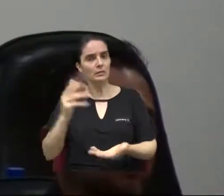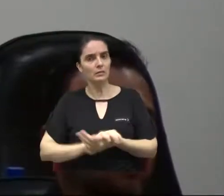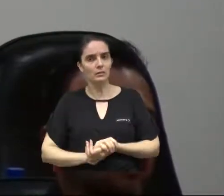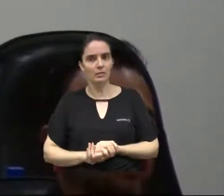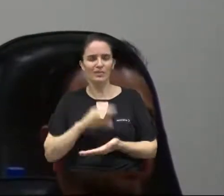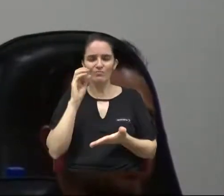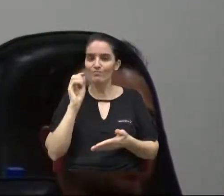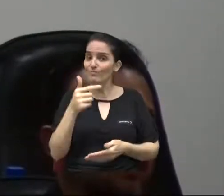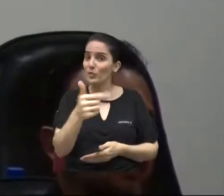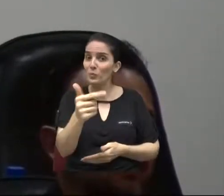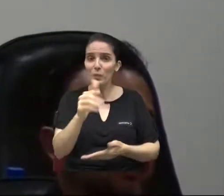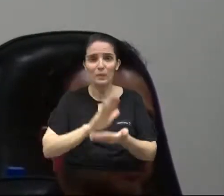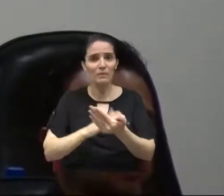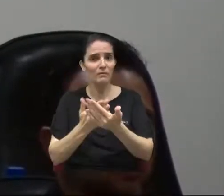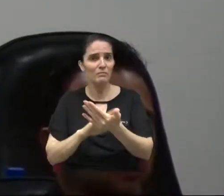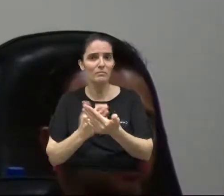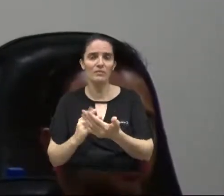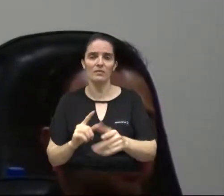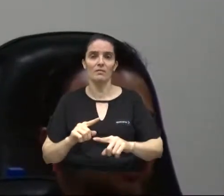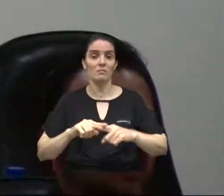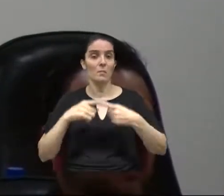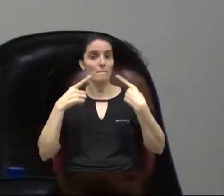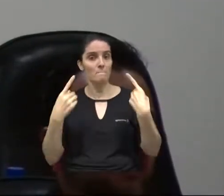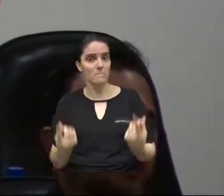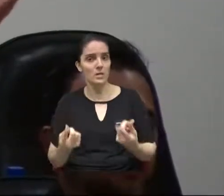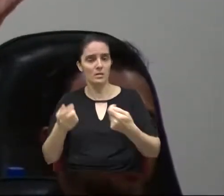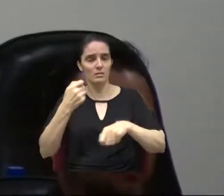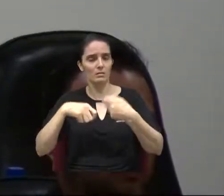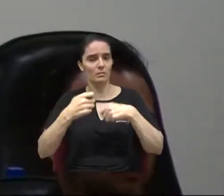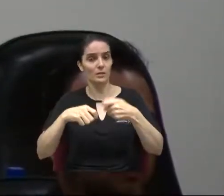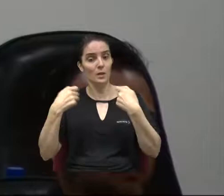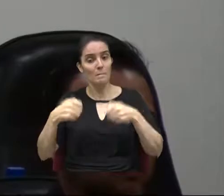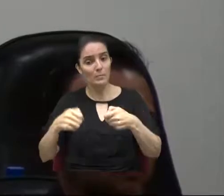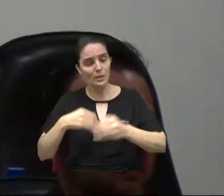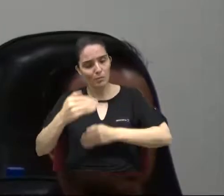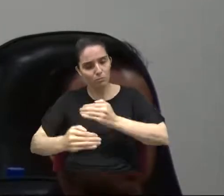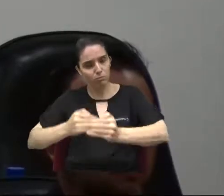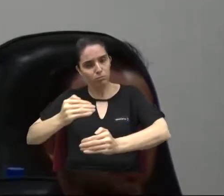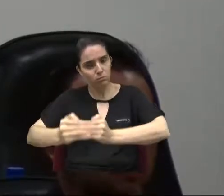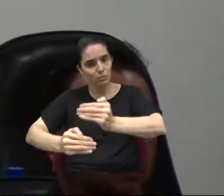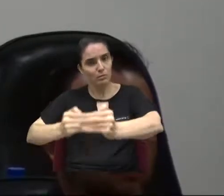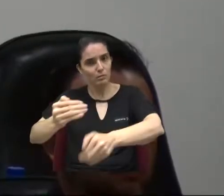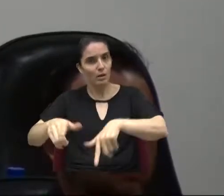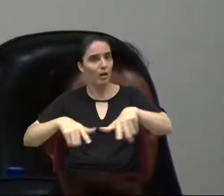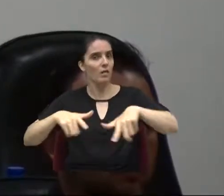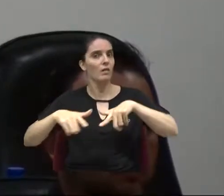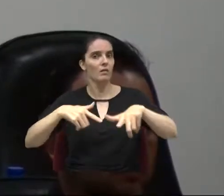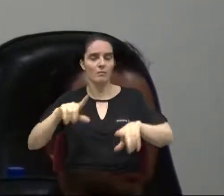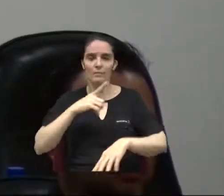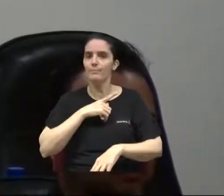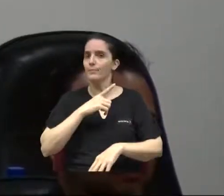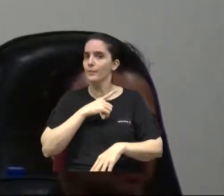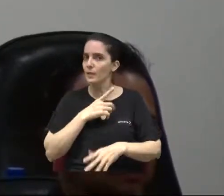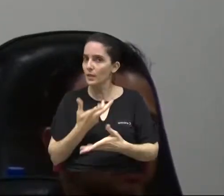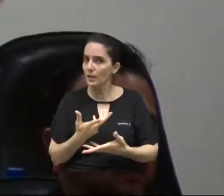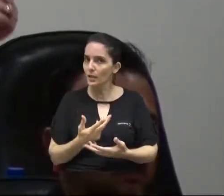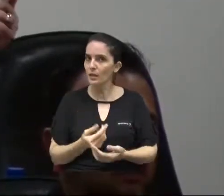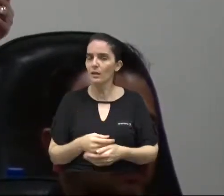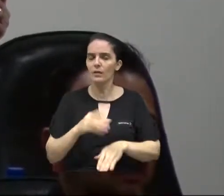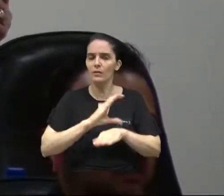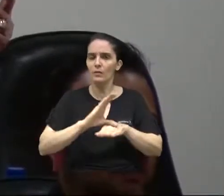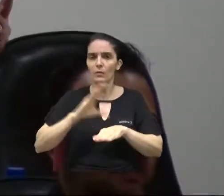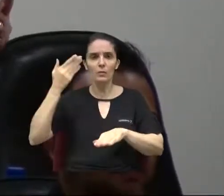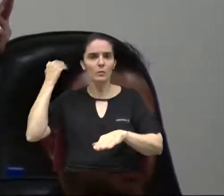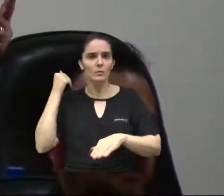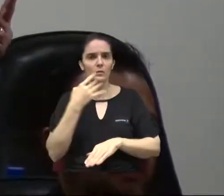esses professores. Mas as outras administrações têm que dar sequência no trabalho. Foi feito um trabalho como nunca tinha feito, mais de